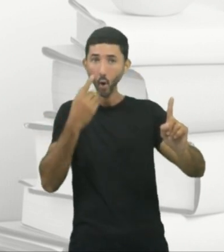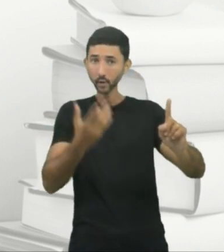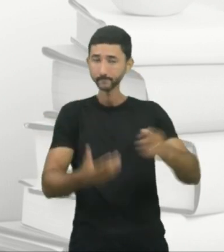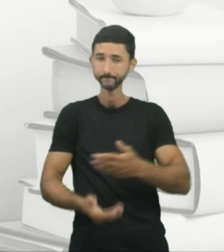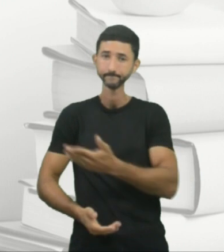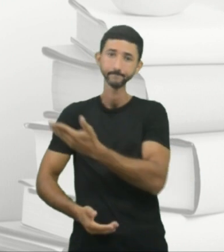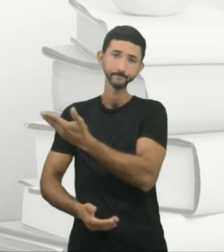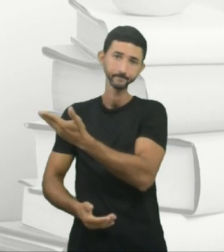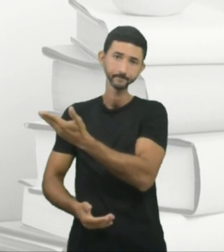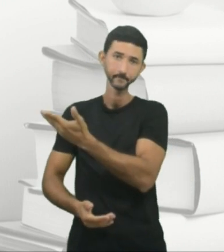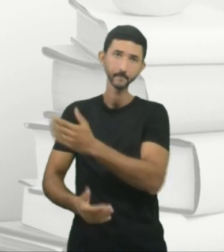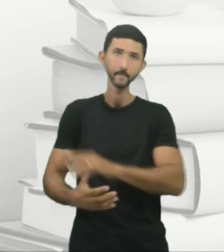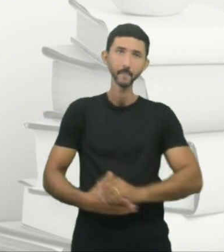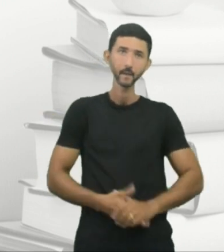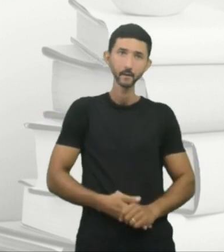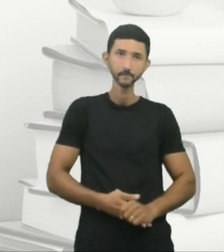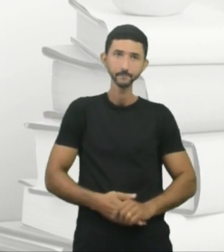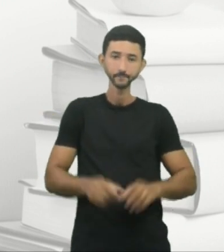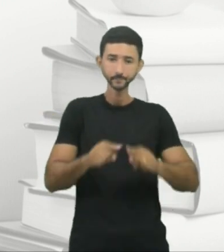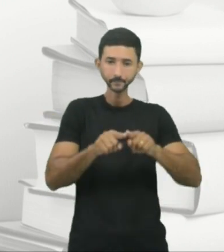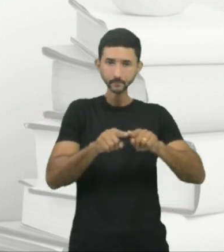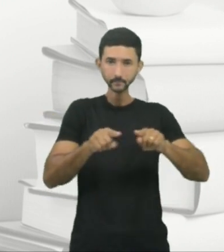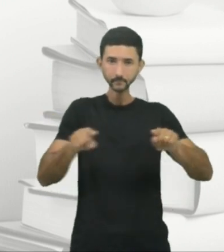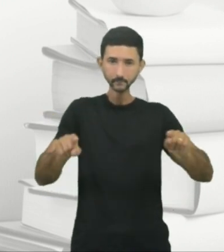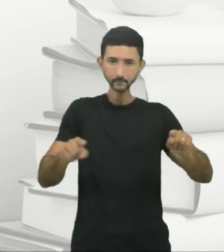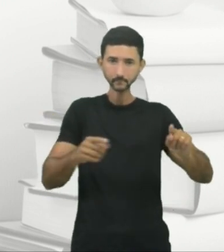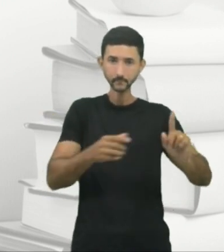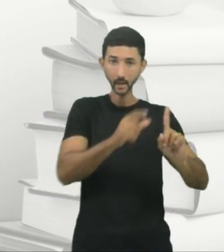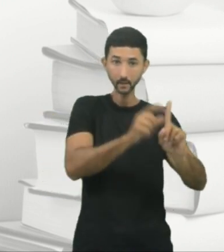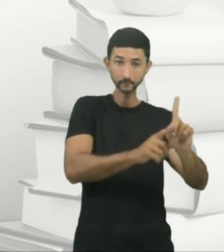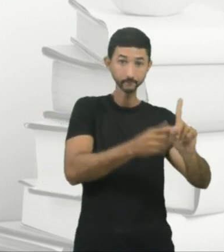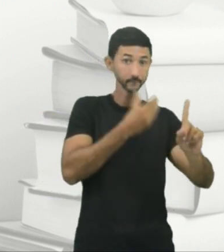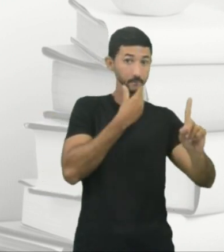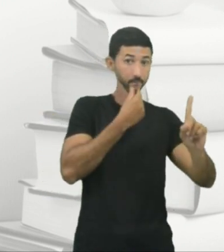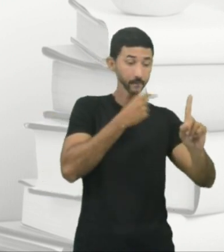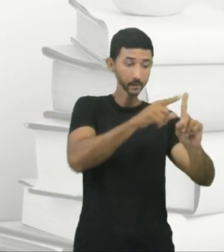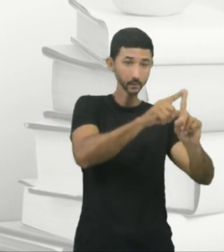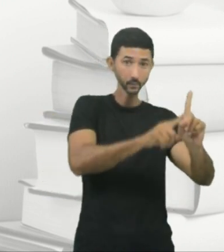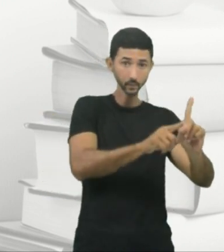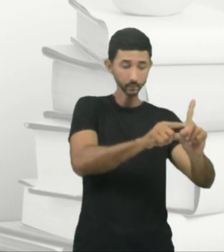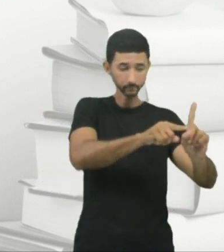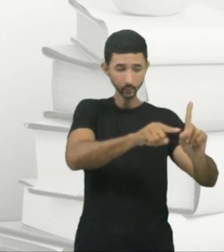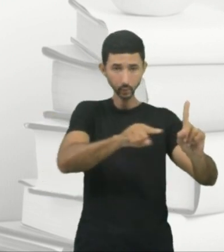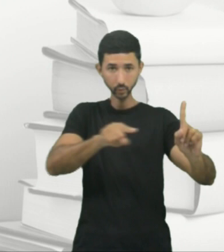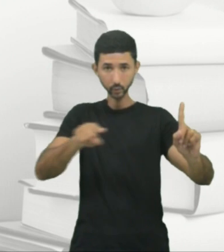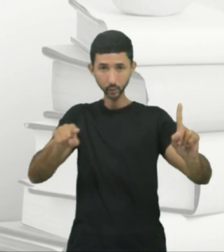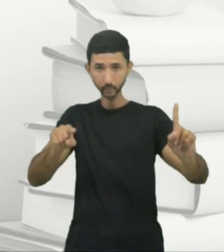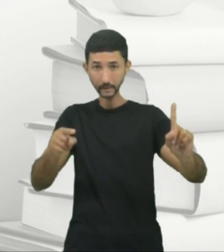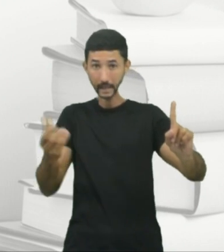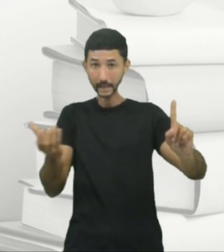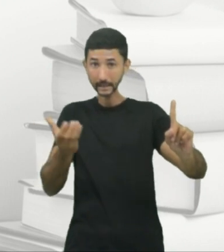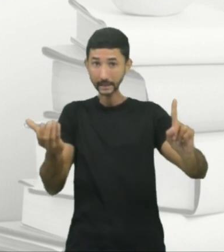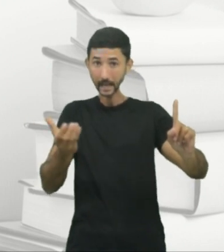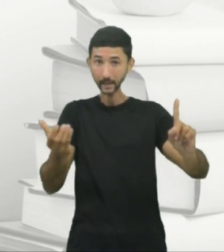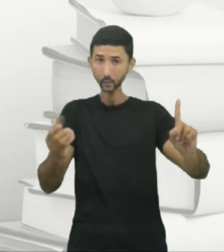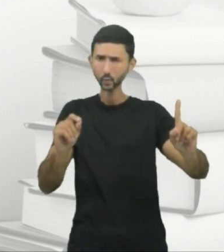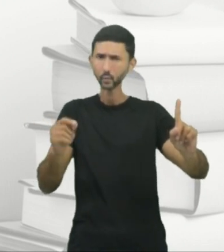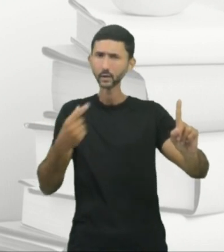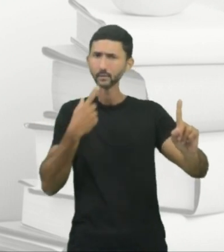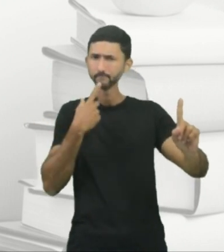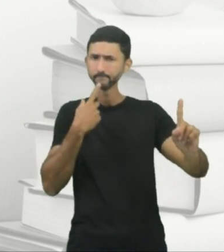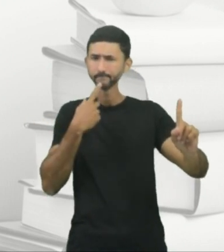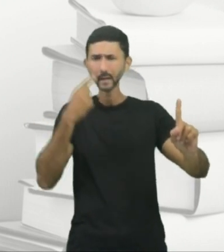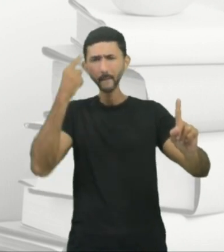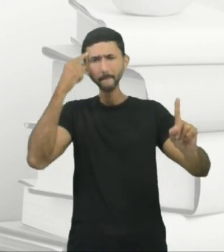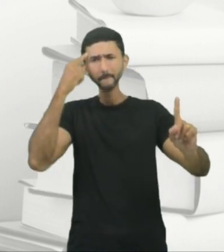olha. A distância é esse espaço do Marcelo até o dado. Vou te dar